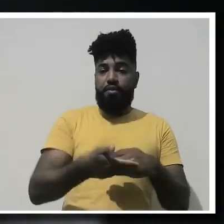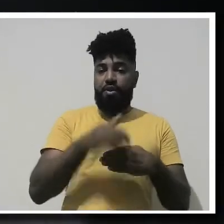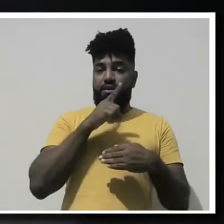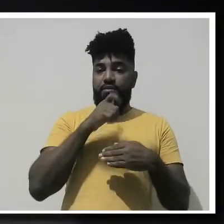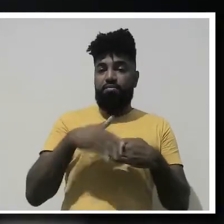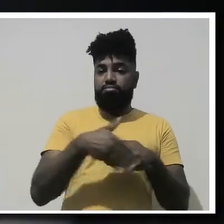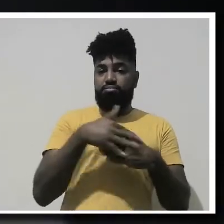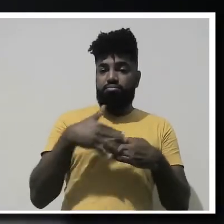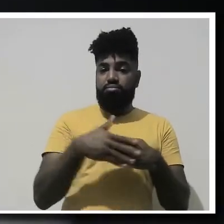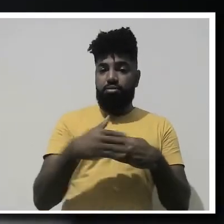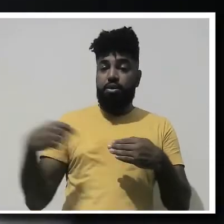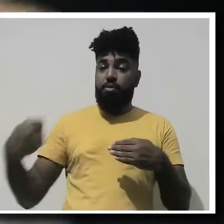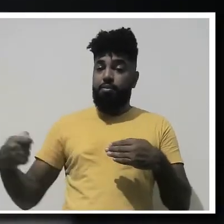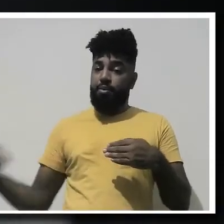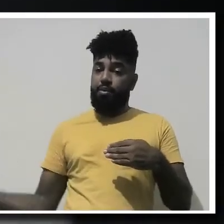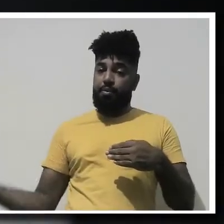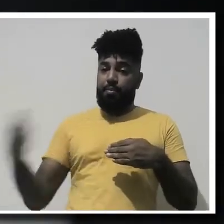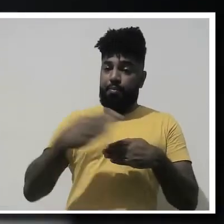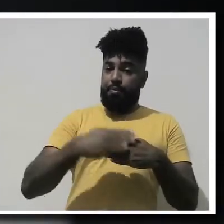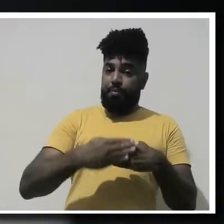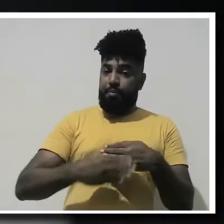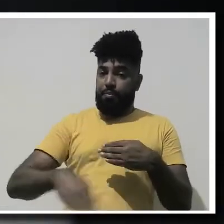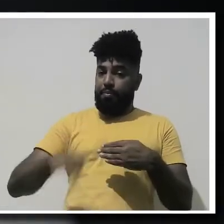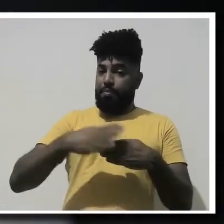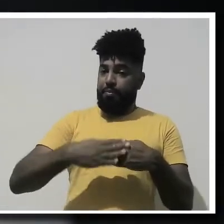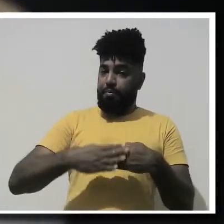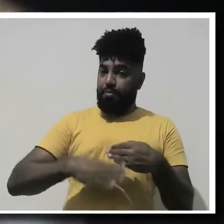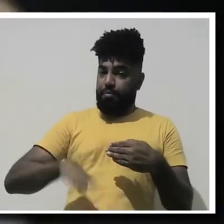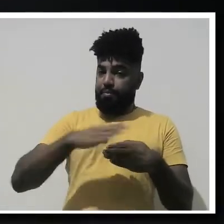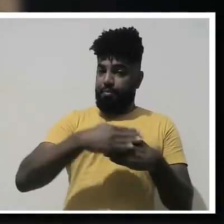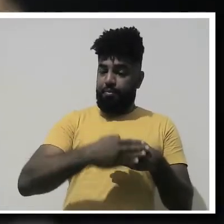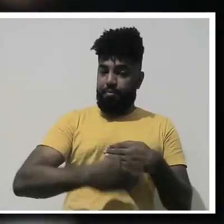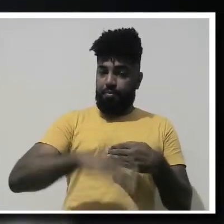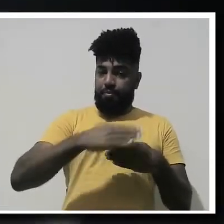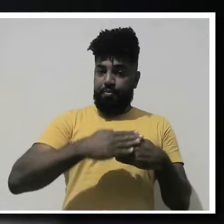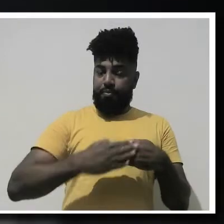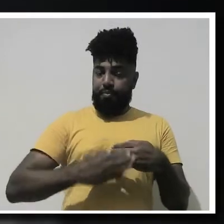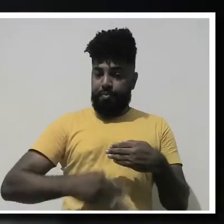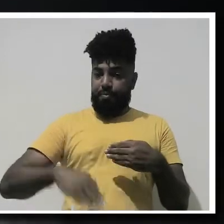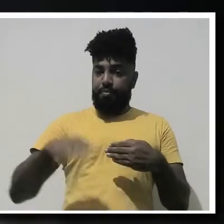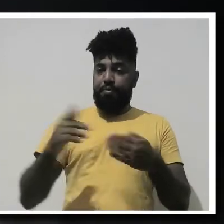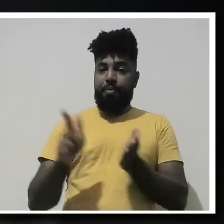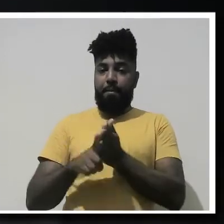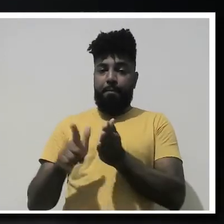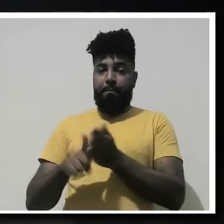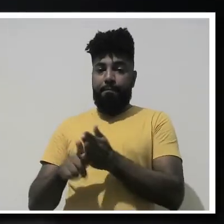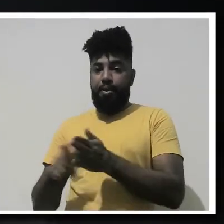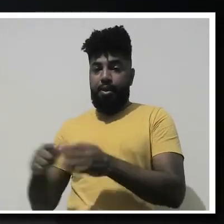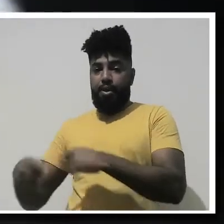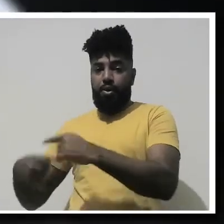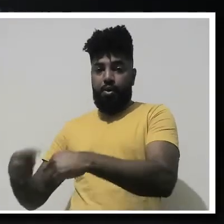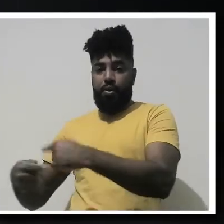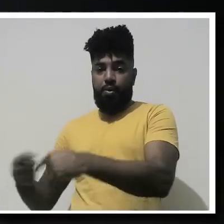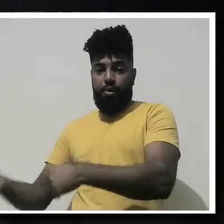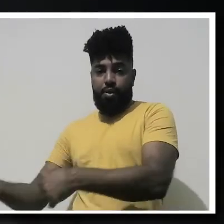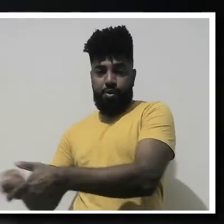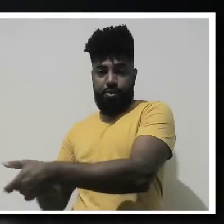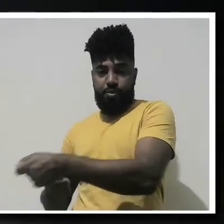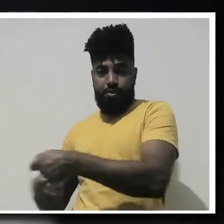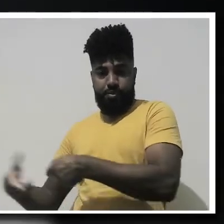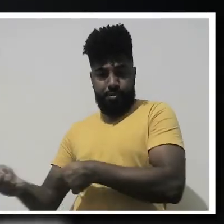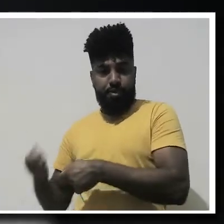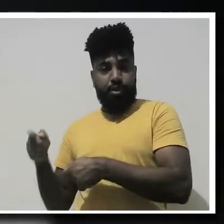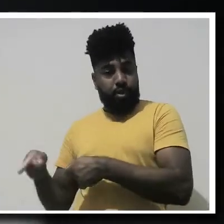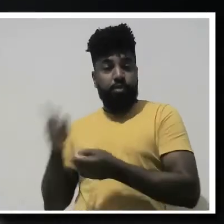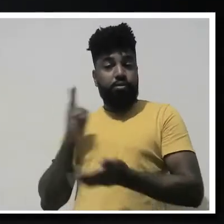que ele vai ficar molhado por fora e você precisa deixar ele muito bem seco. Então a gente seca ele usando um papel toalha ou papel higiênico mesmo. Muita gente